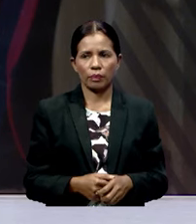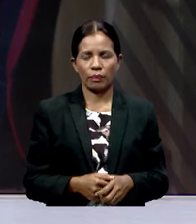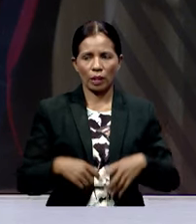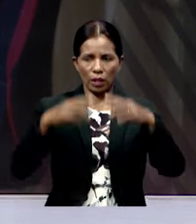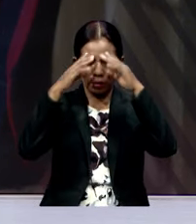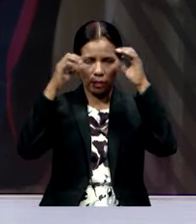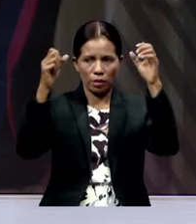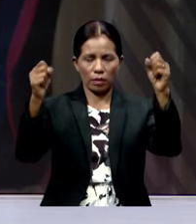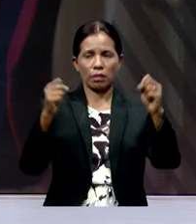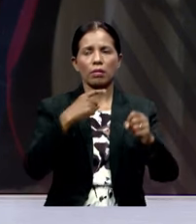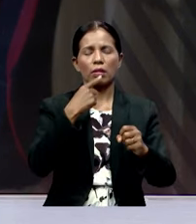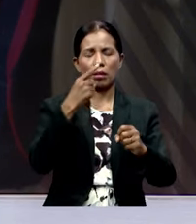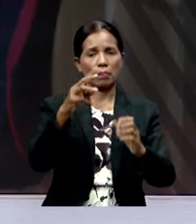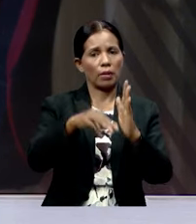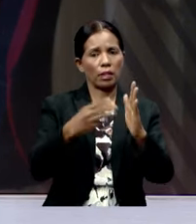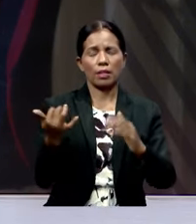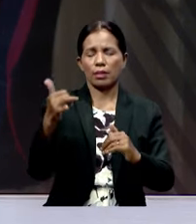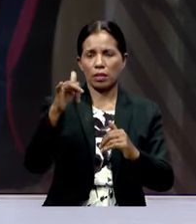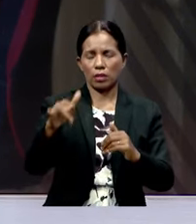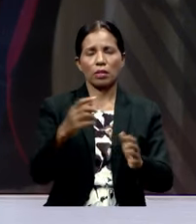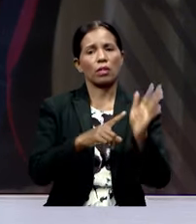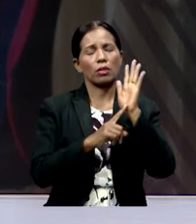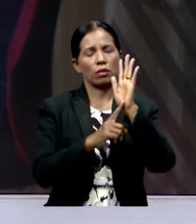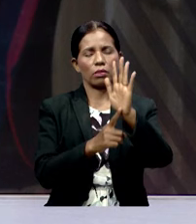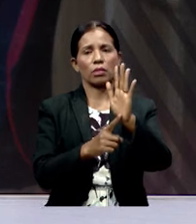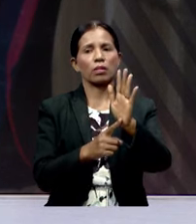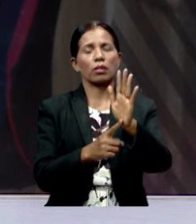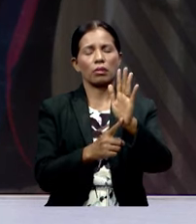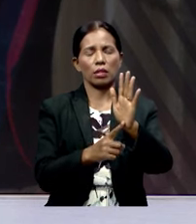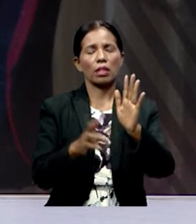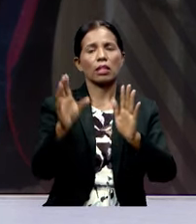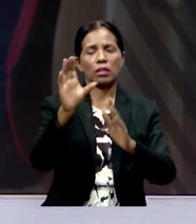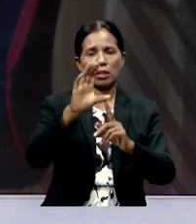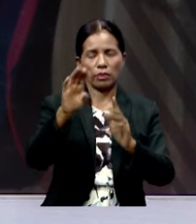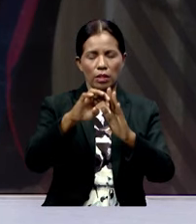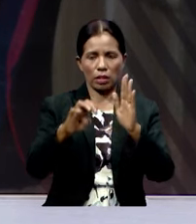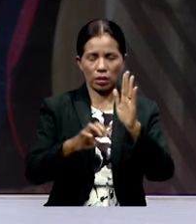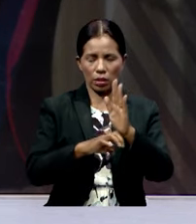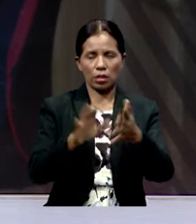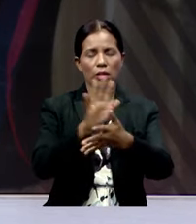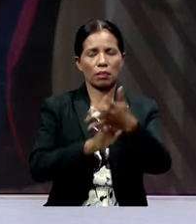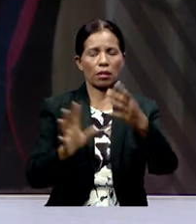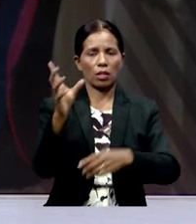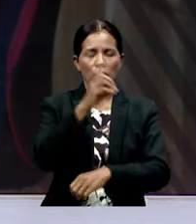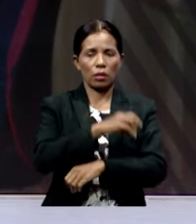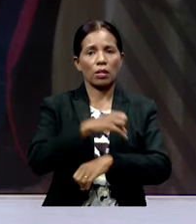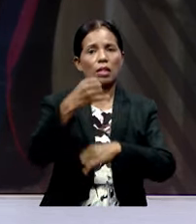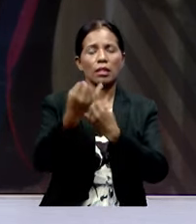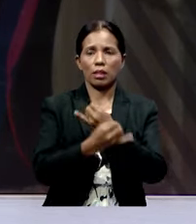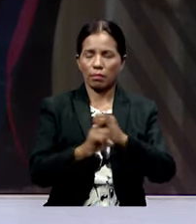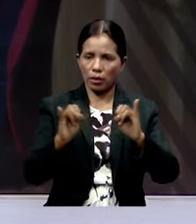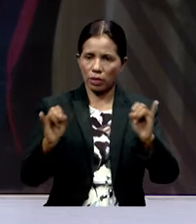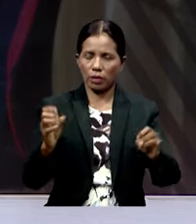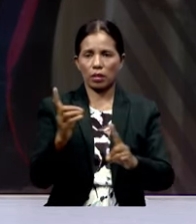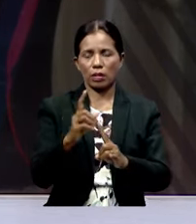Presidente da República desafia a mídia Cira, onde há a transmissão direta para o chefe de Estado de discurso e a comemoração da proclamação independência,